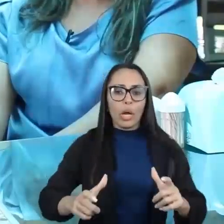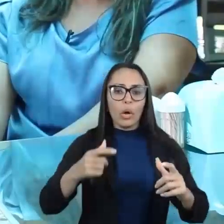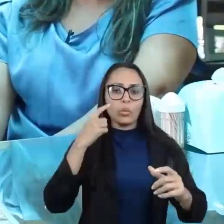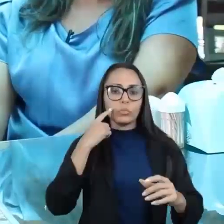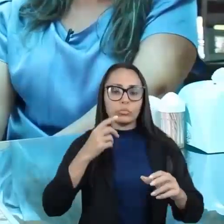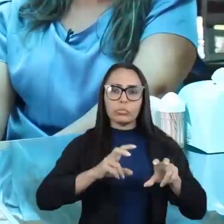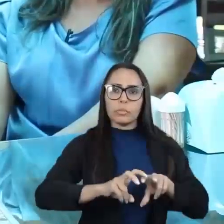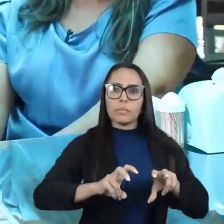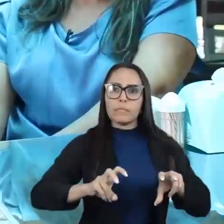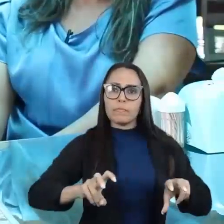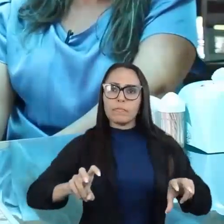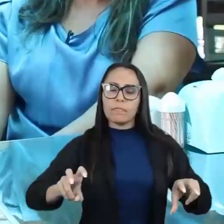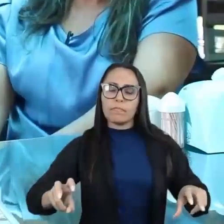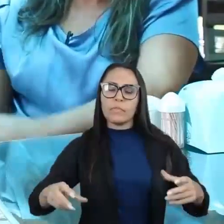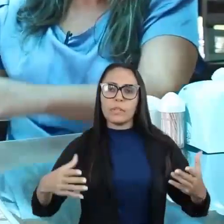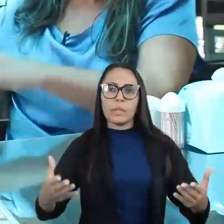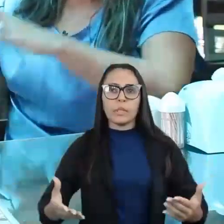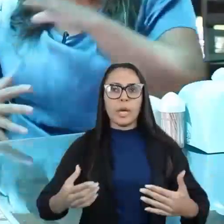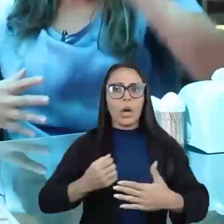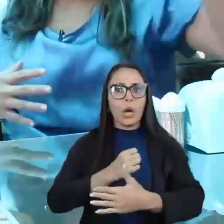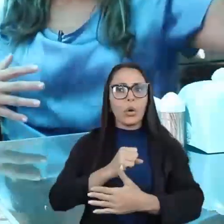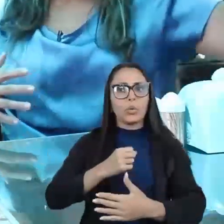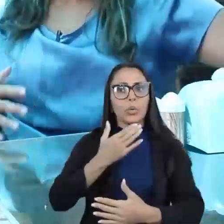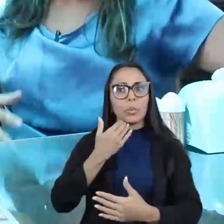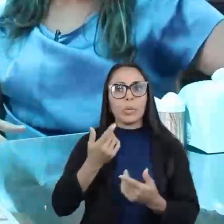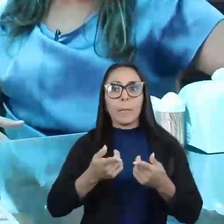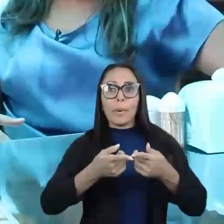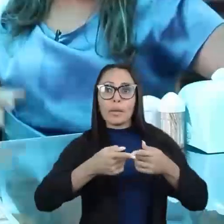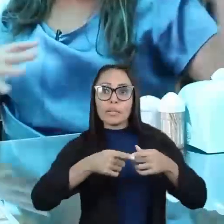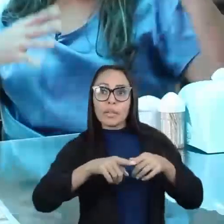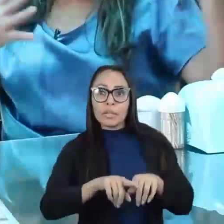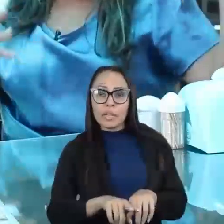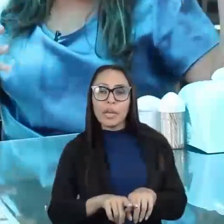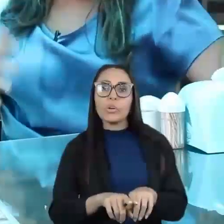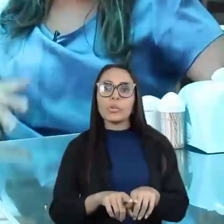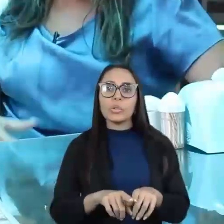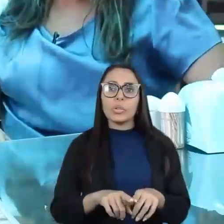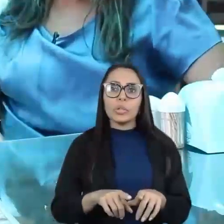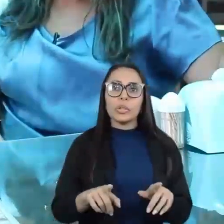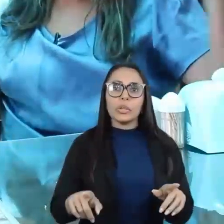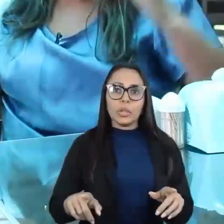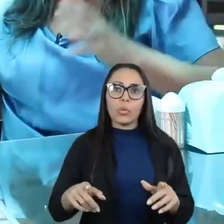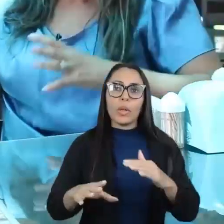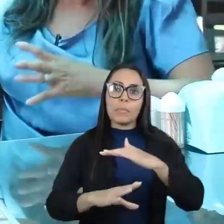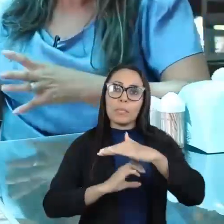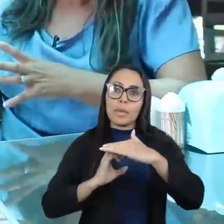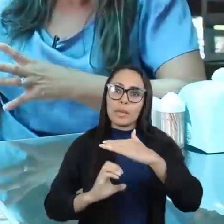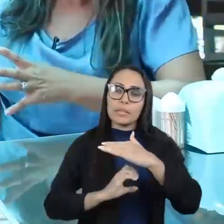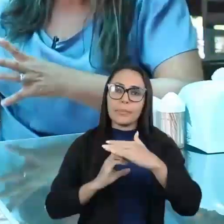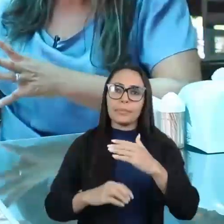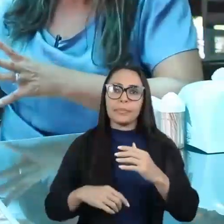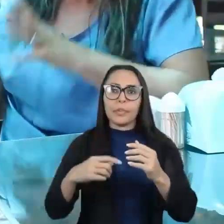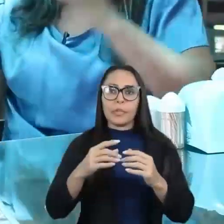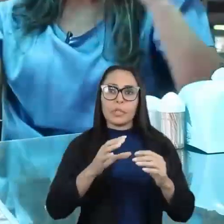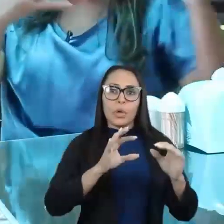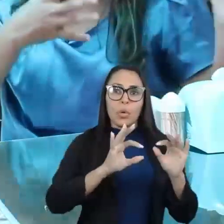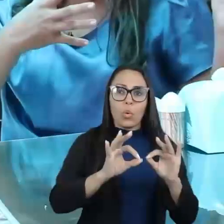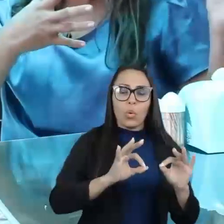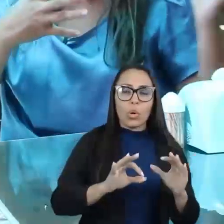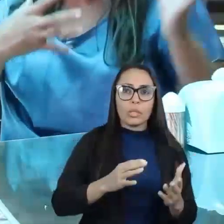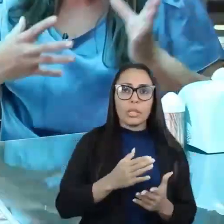cozinha do restaurante terraço dentro do Legal, né? refeitório. Uma parceria junto com os polos, as Isso. empresas, né? E aí você monta a sua